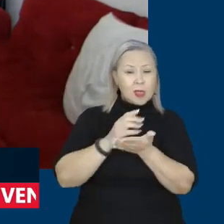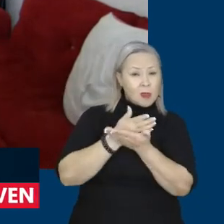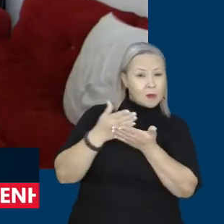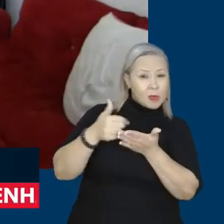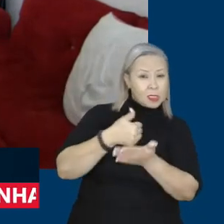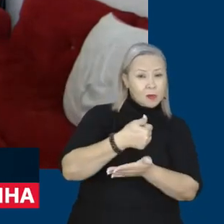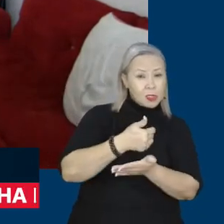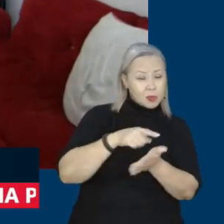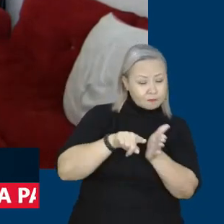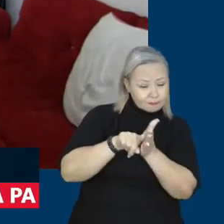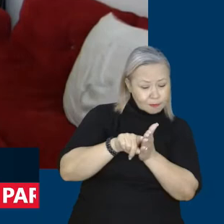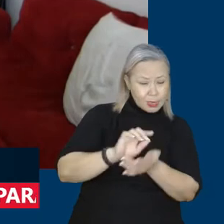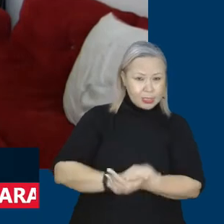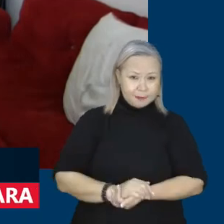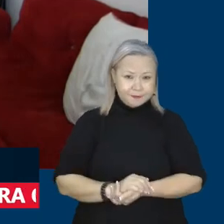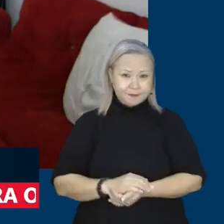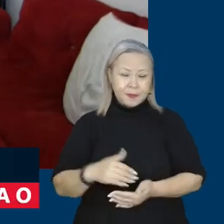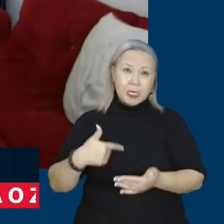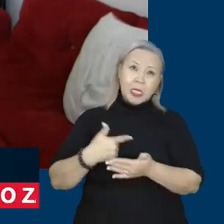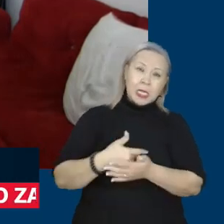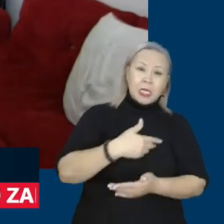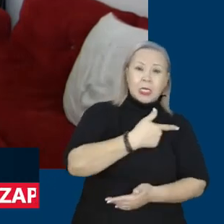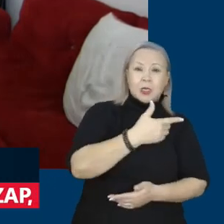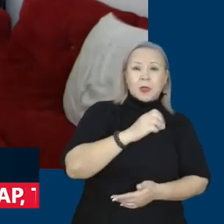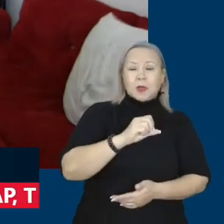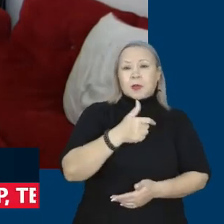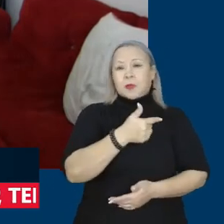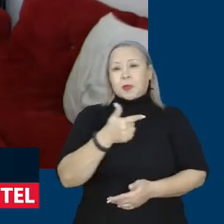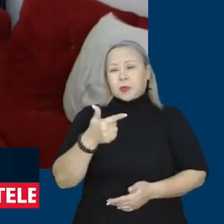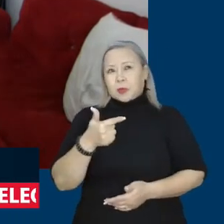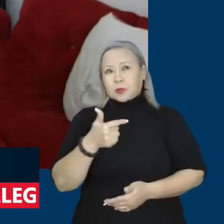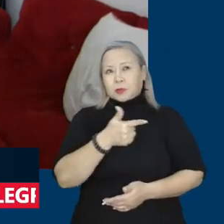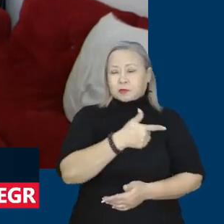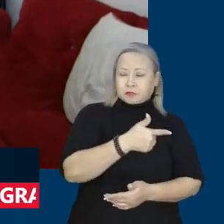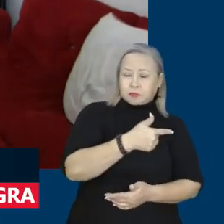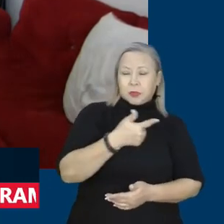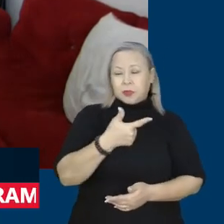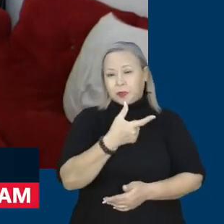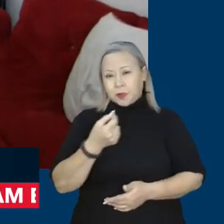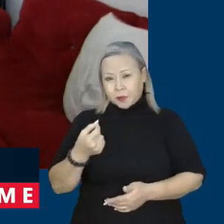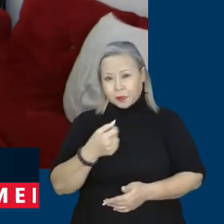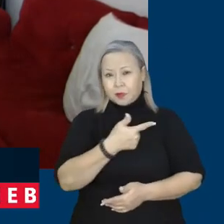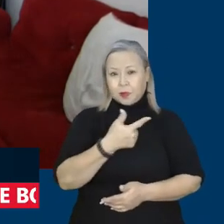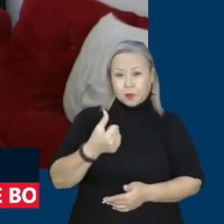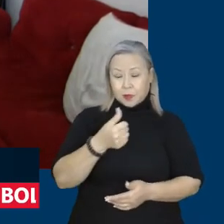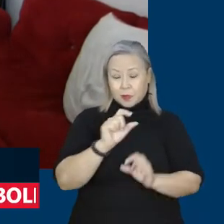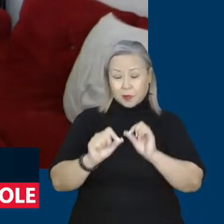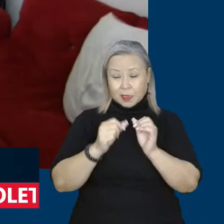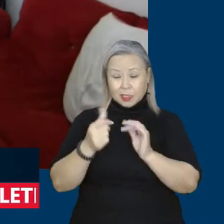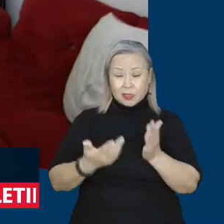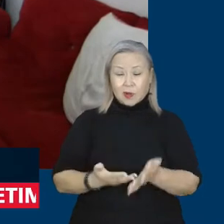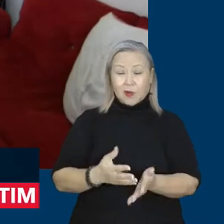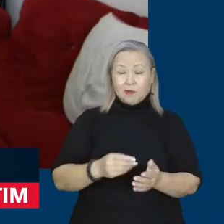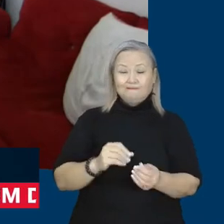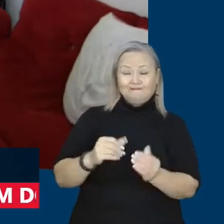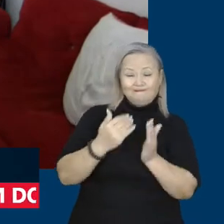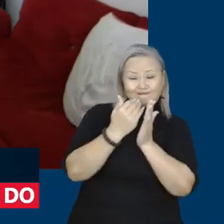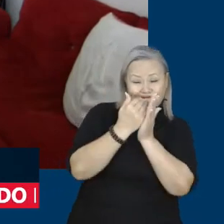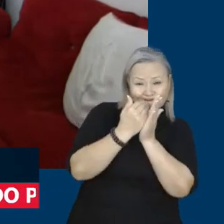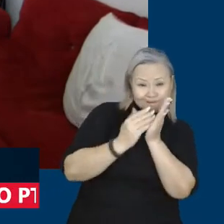e 2021 houve um aumento recorde nos dois grupos o contingente abaixo da linha da pobreza cresceu